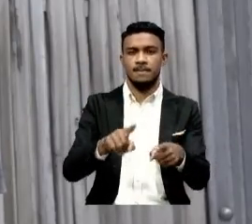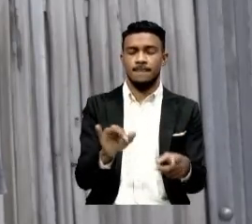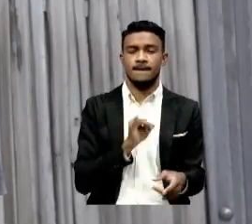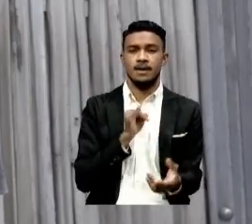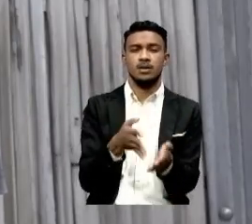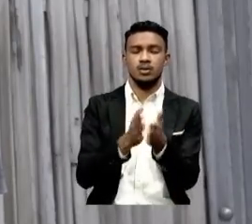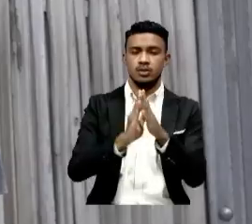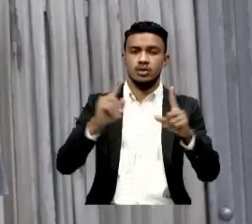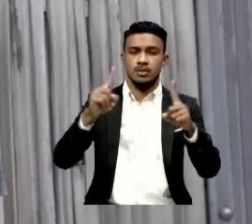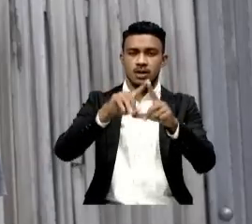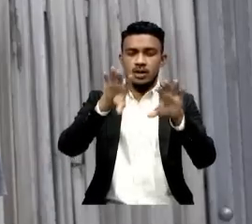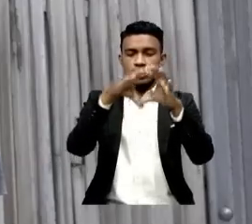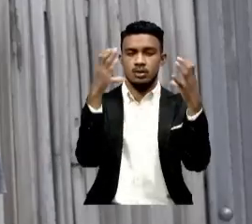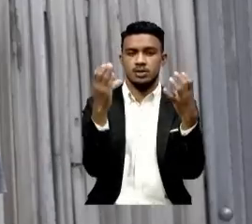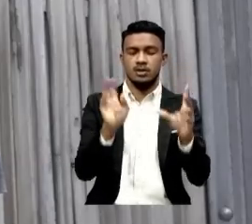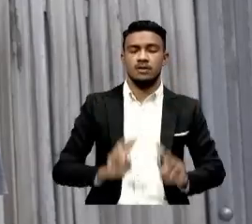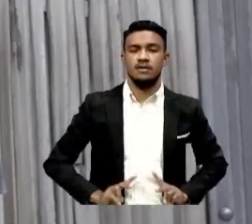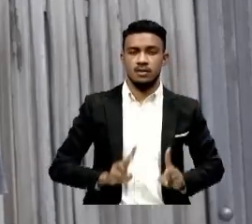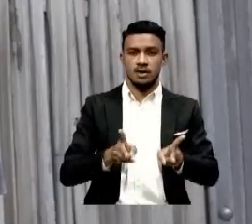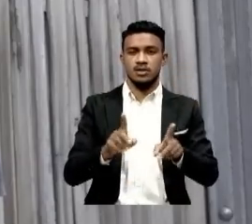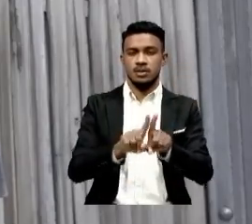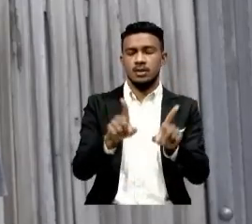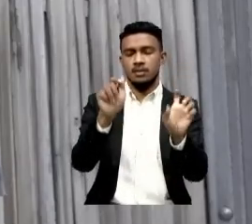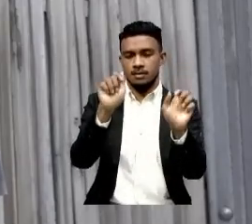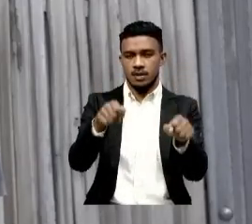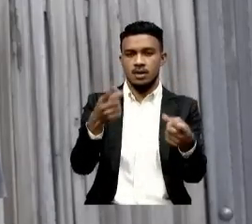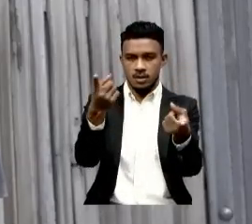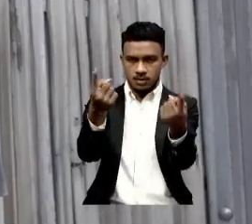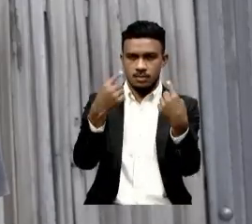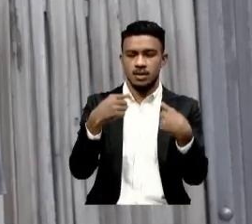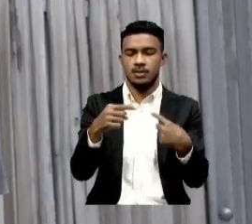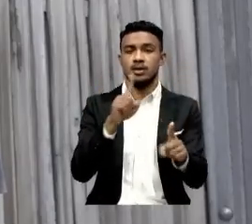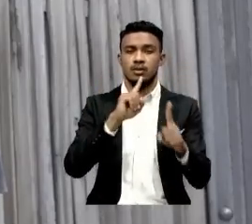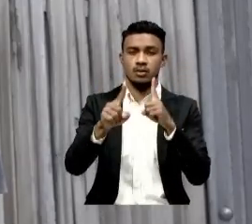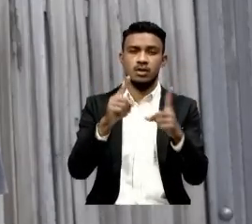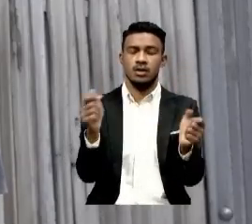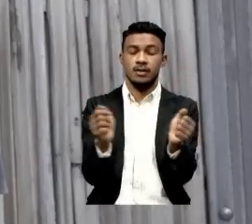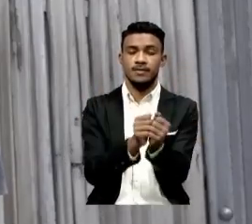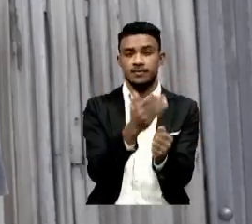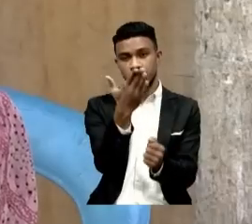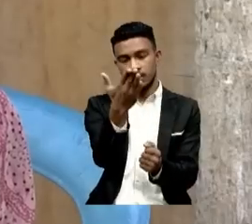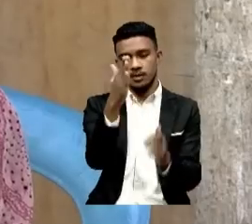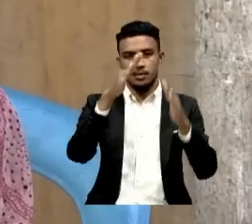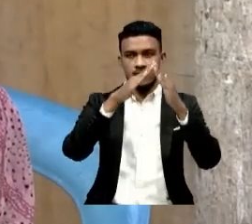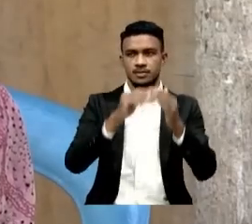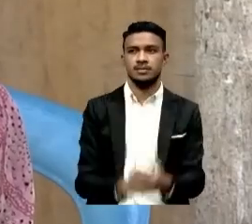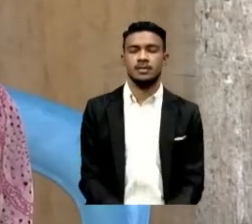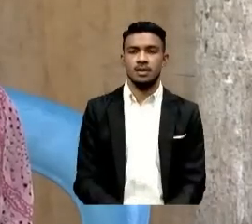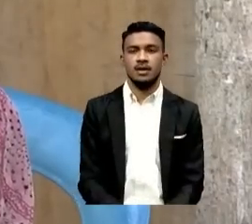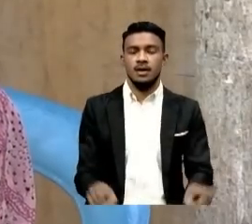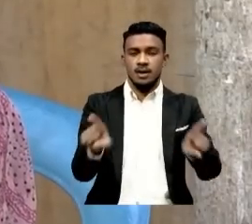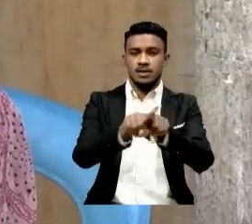ba komisaun veteranus sebele mai to langsung hepa ni mak kuliah langsung iha ni uma Knar